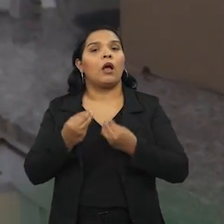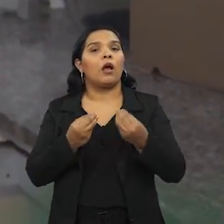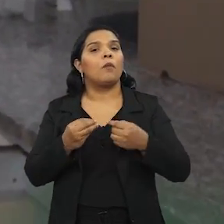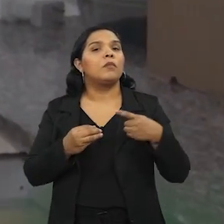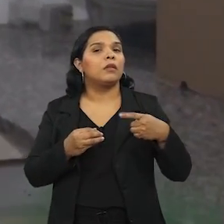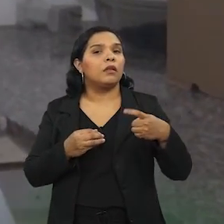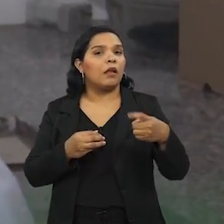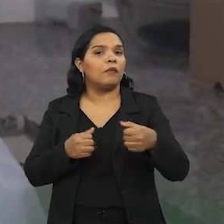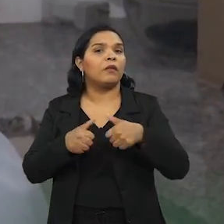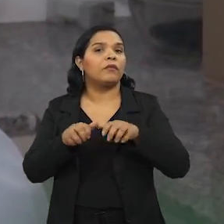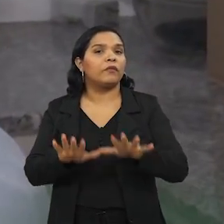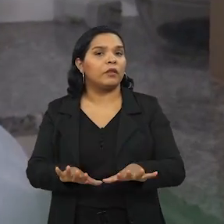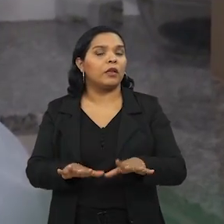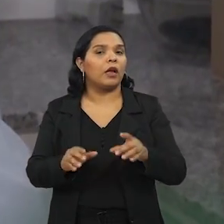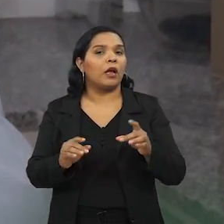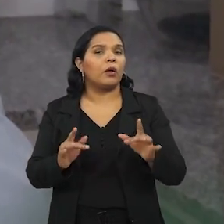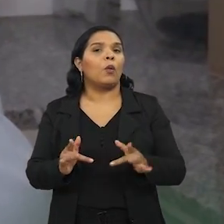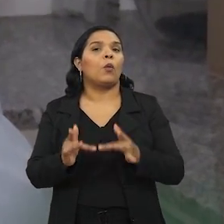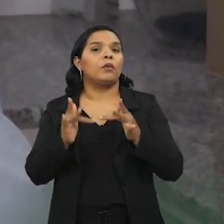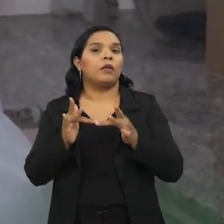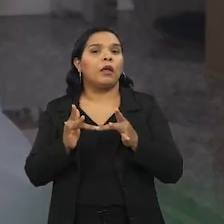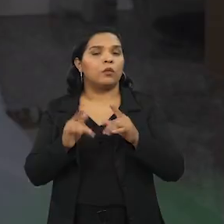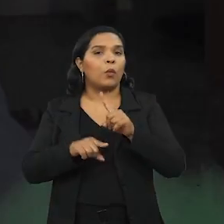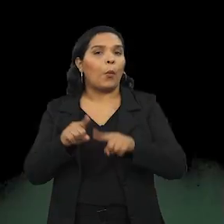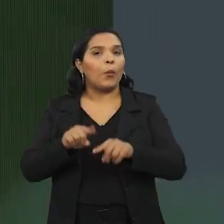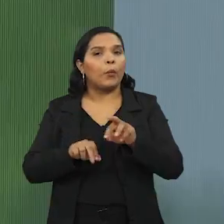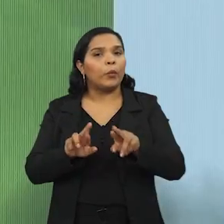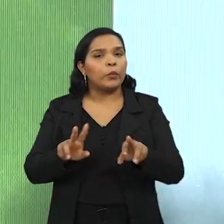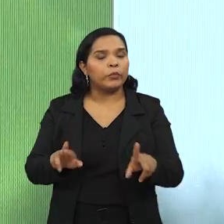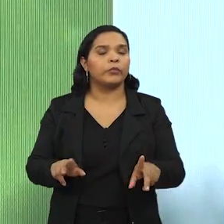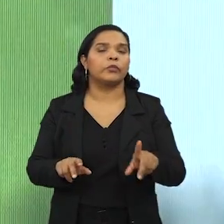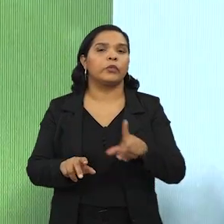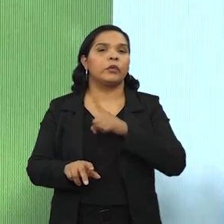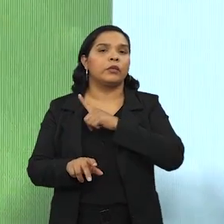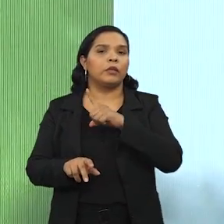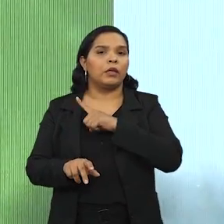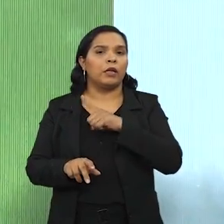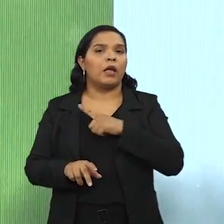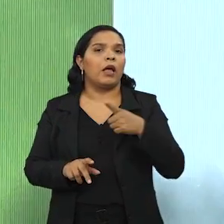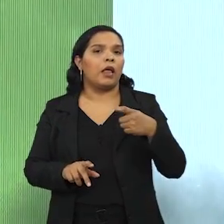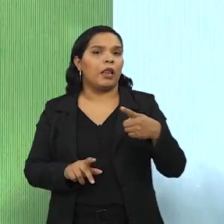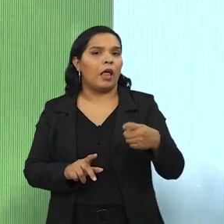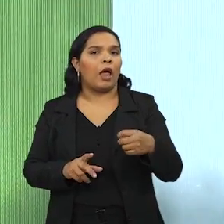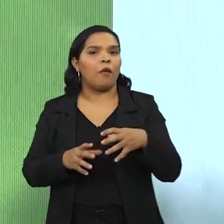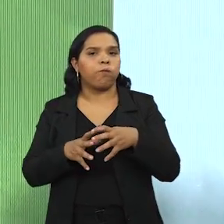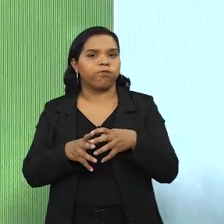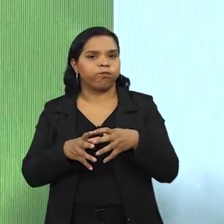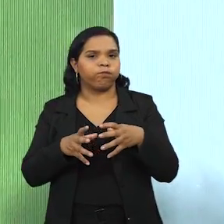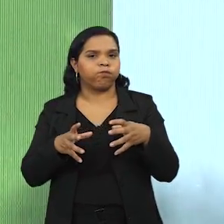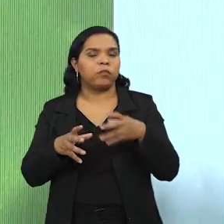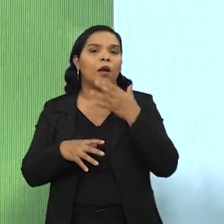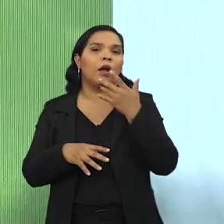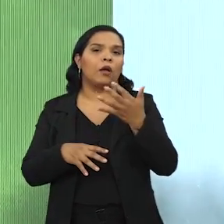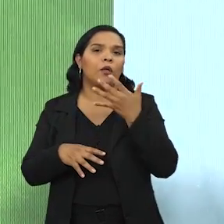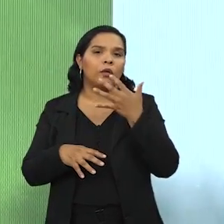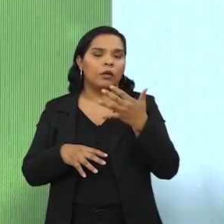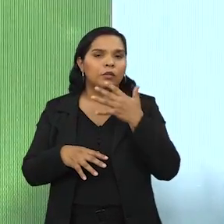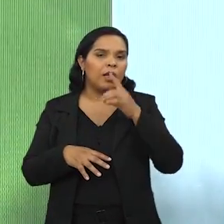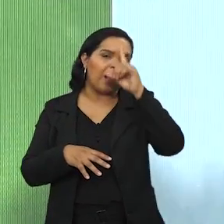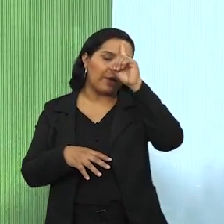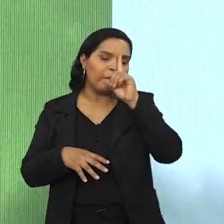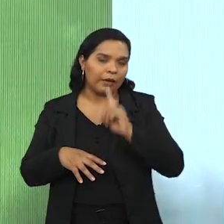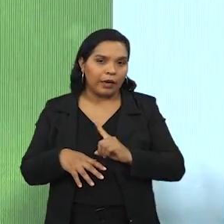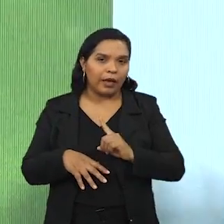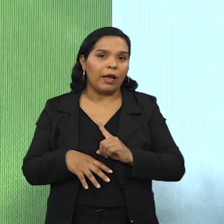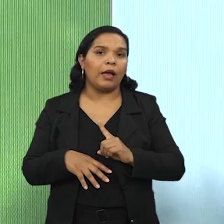mostrar como essa larva fica em contato com o extrato. Aqui a gente consegue ver que a larva ela fica extremamente inchada,